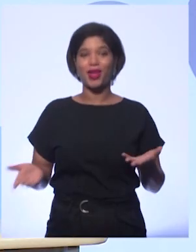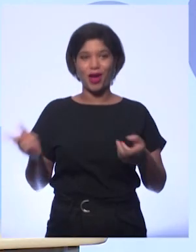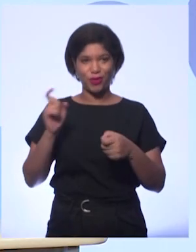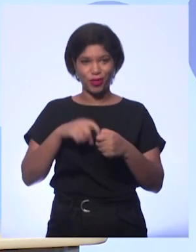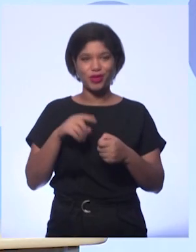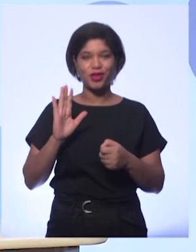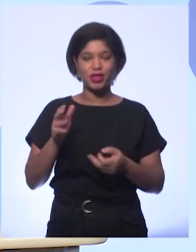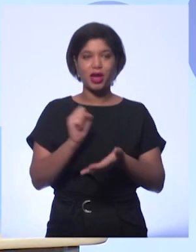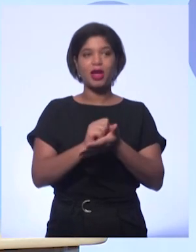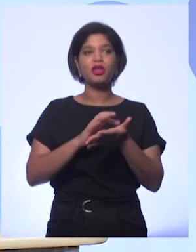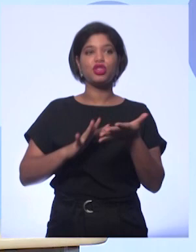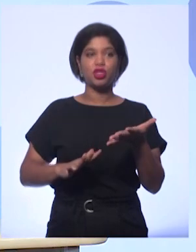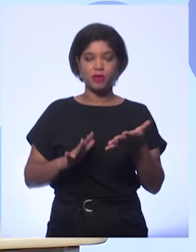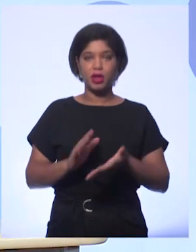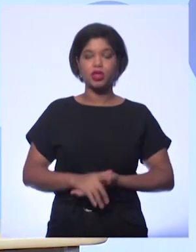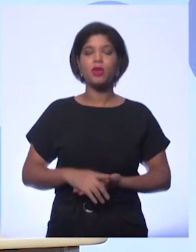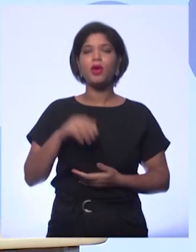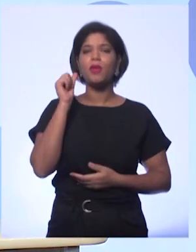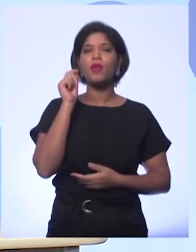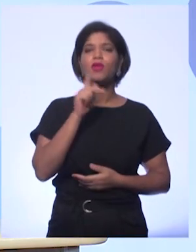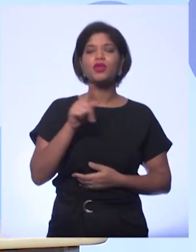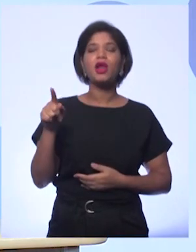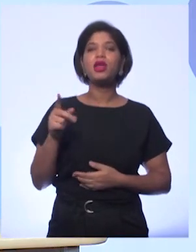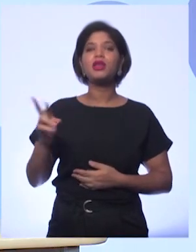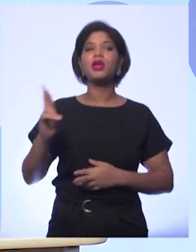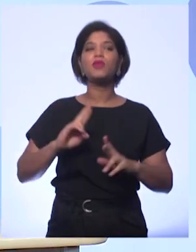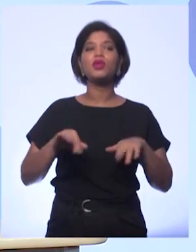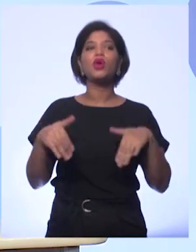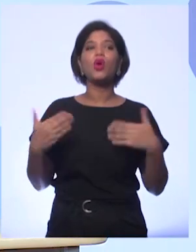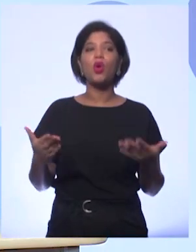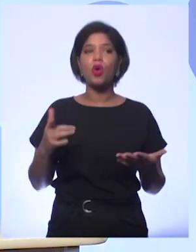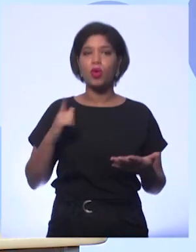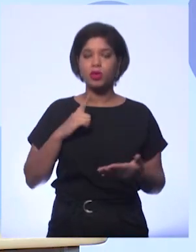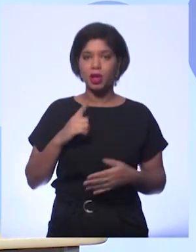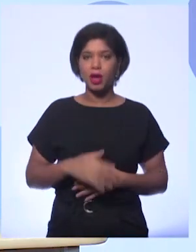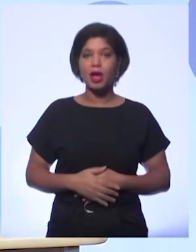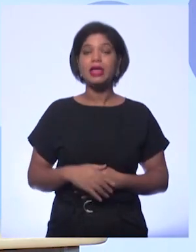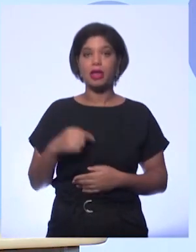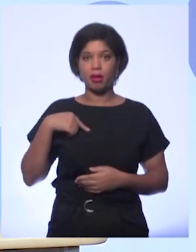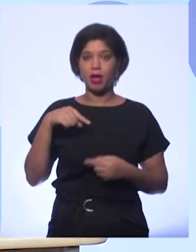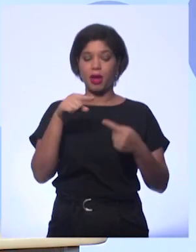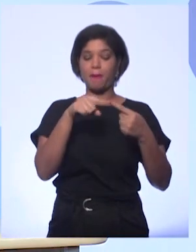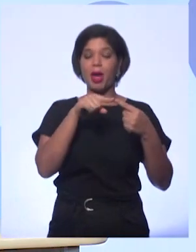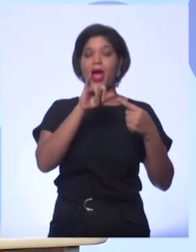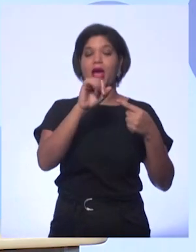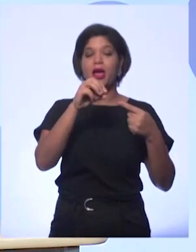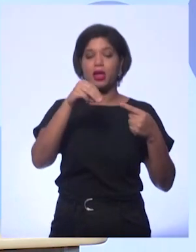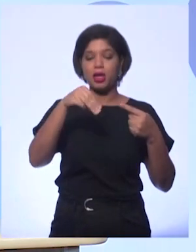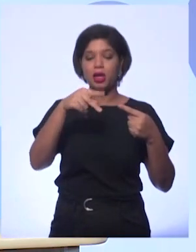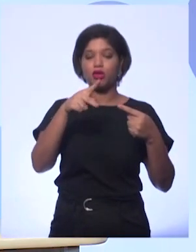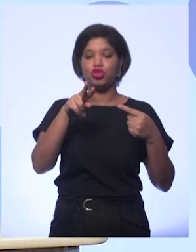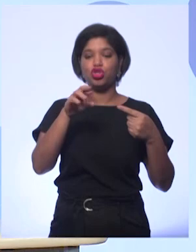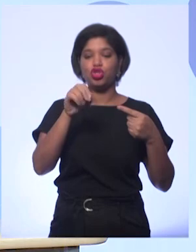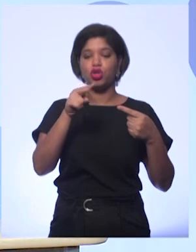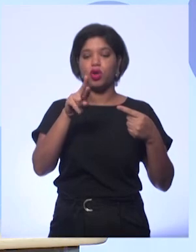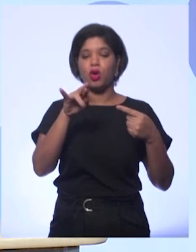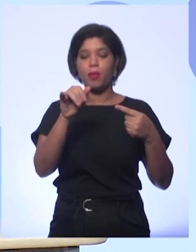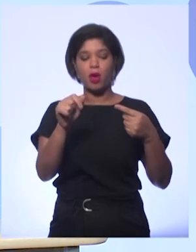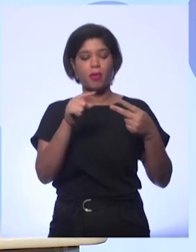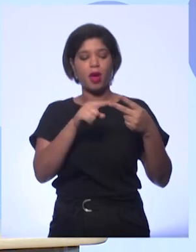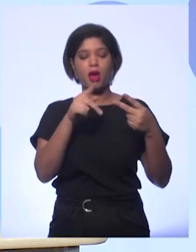Voltamos da atividade. Professora Roberta, eles colocaram lá na sequência imprópria, própria e